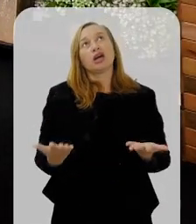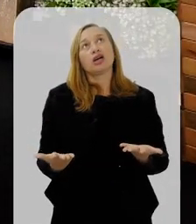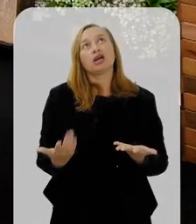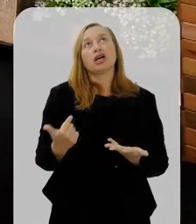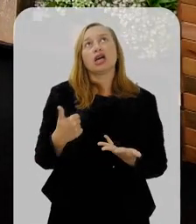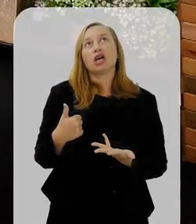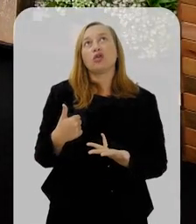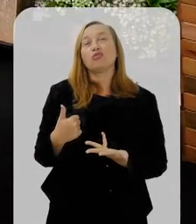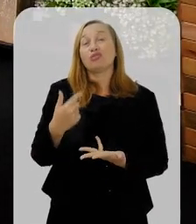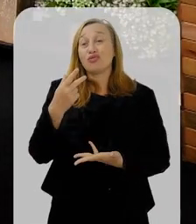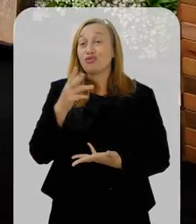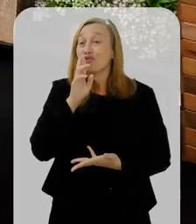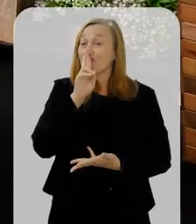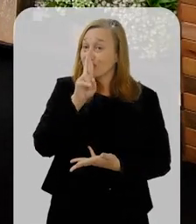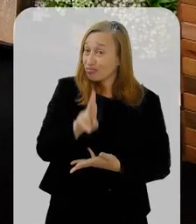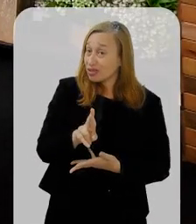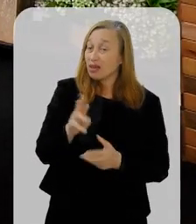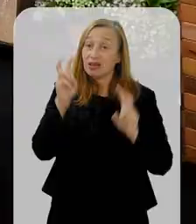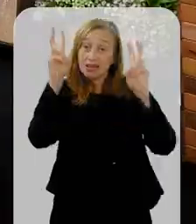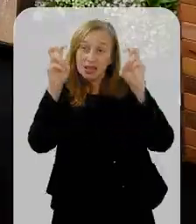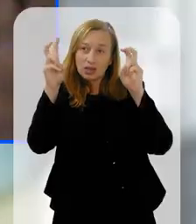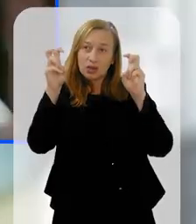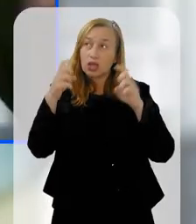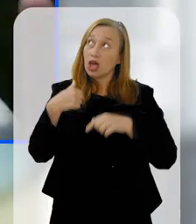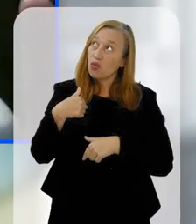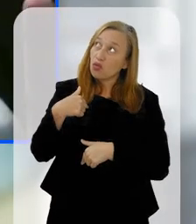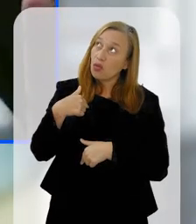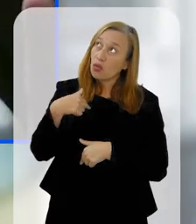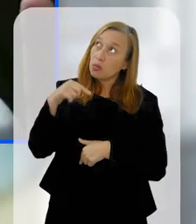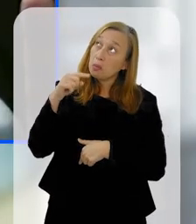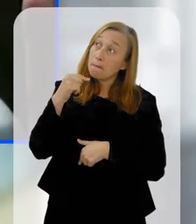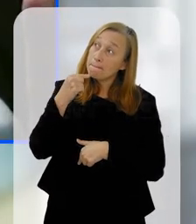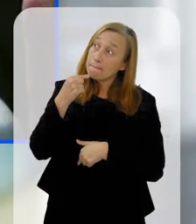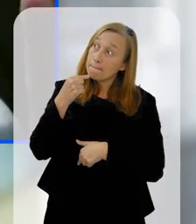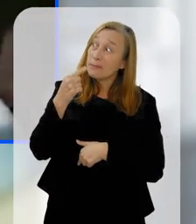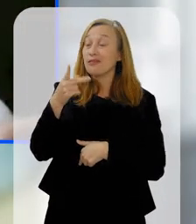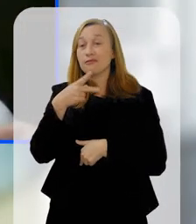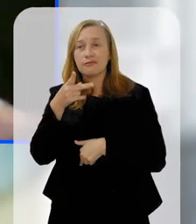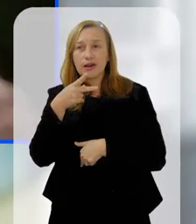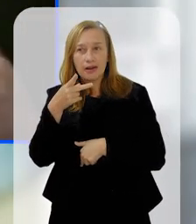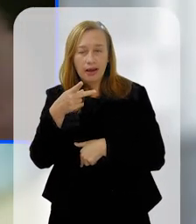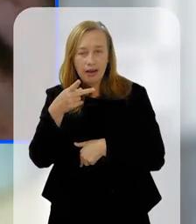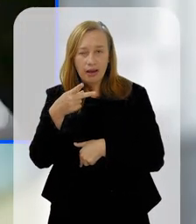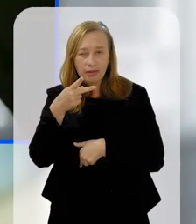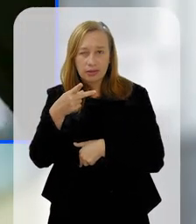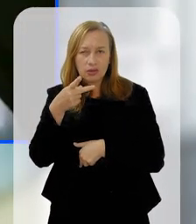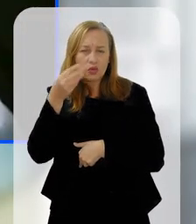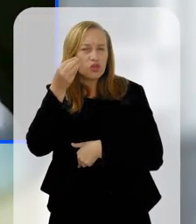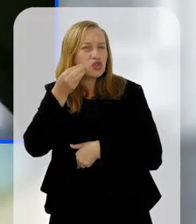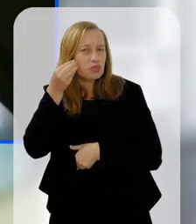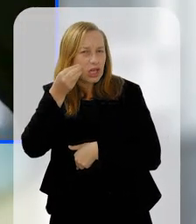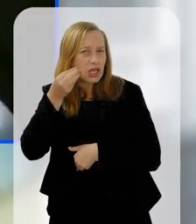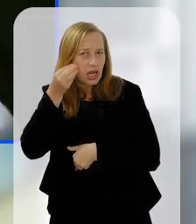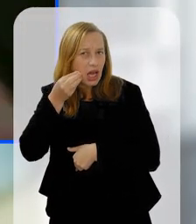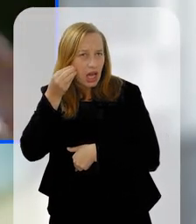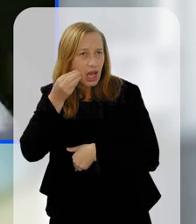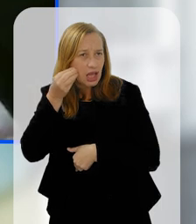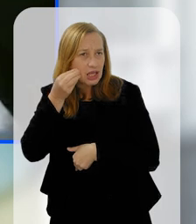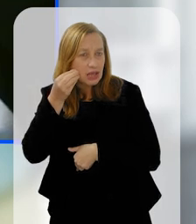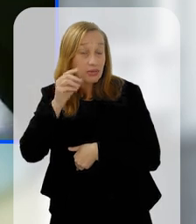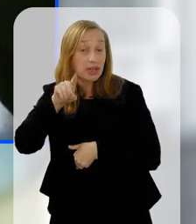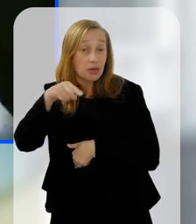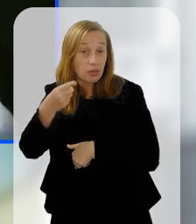Olha, eu para responder essa questão, eu vou pegar um caso concreto que eu acho que é muito rico de experiências e tirar